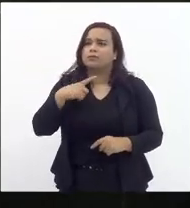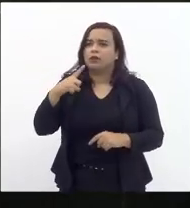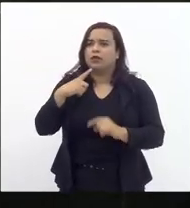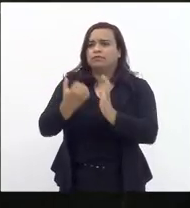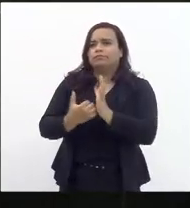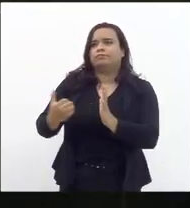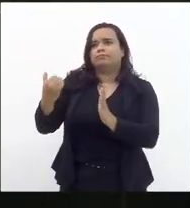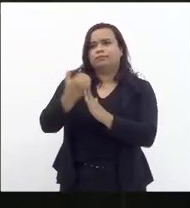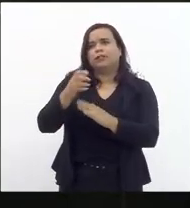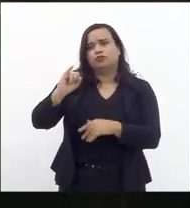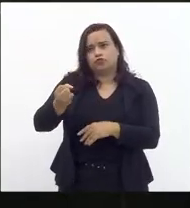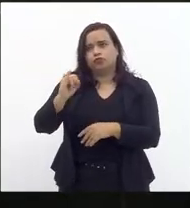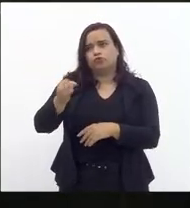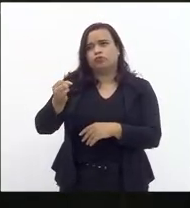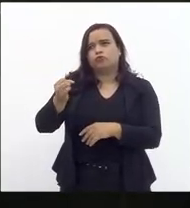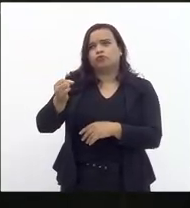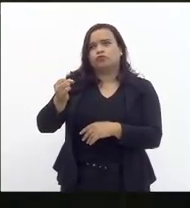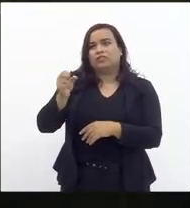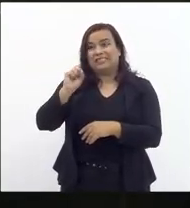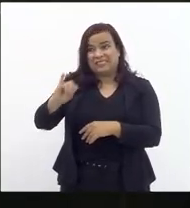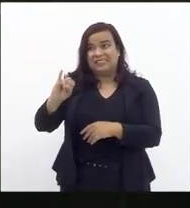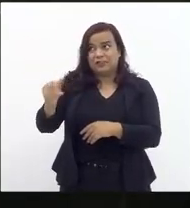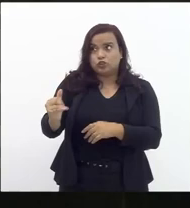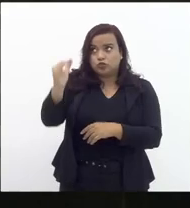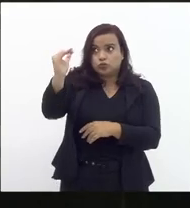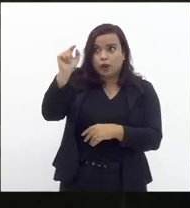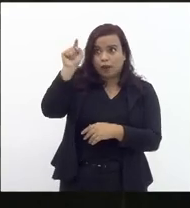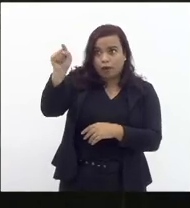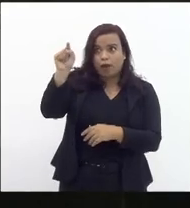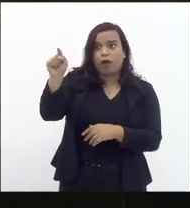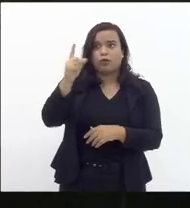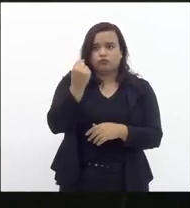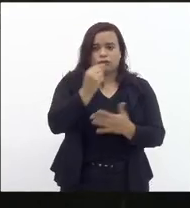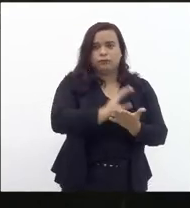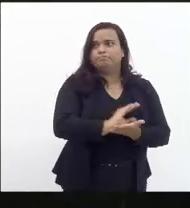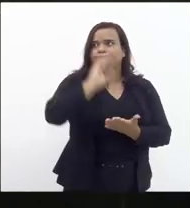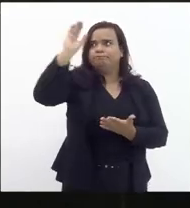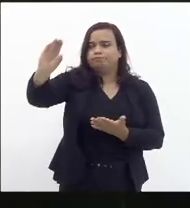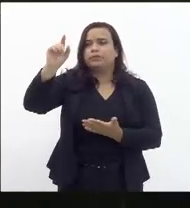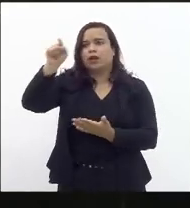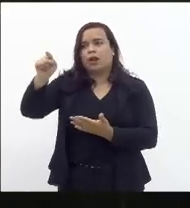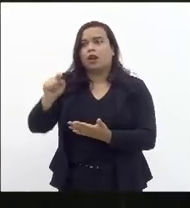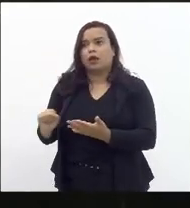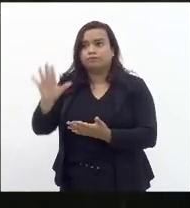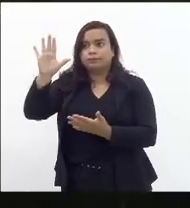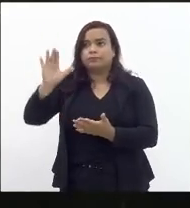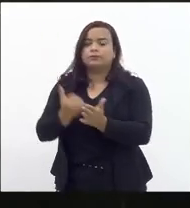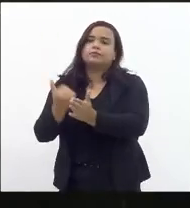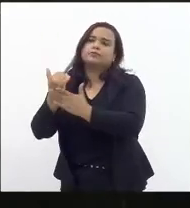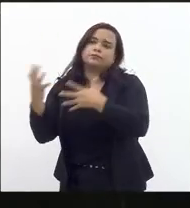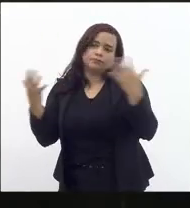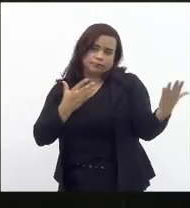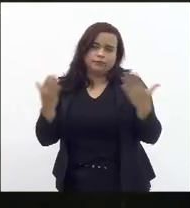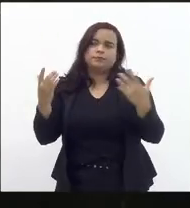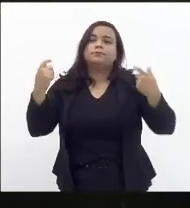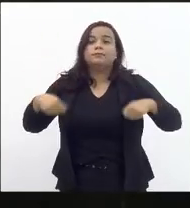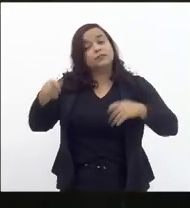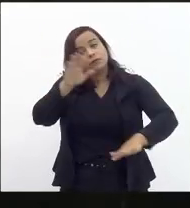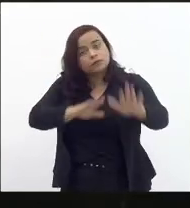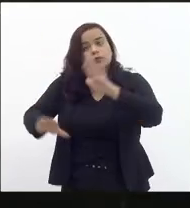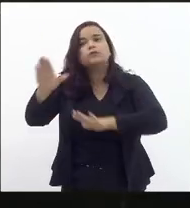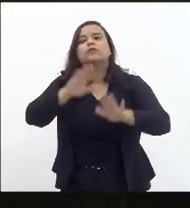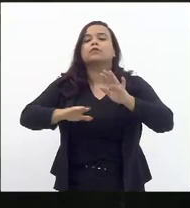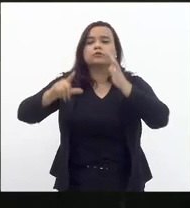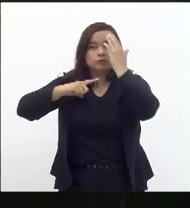o dinheiro sai daqui e volta para lá, né? Então, a gente tem que ter um pouco de cuidado